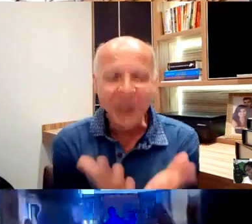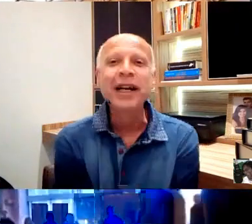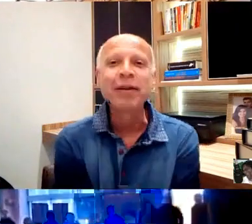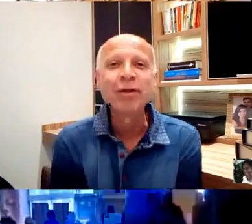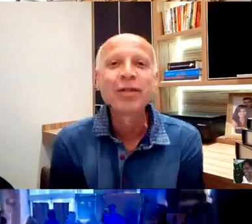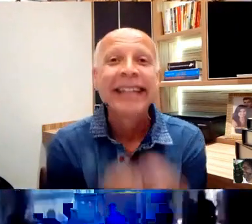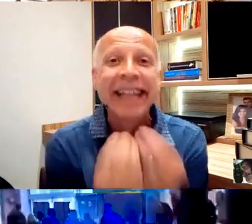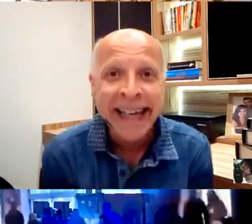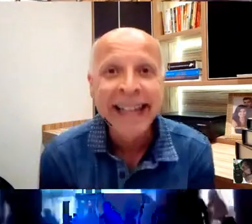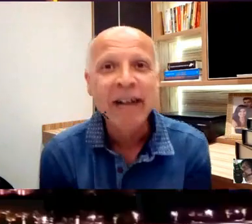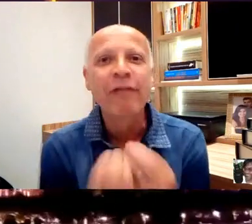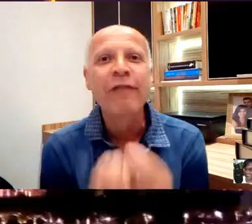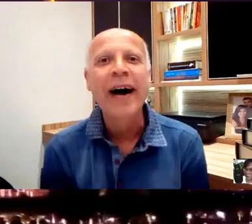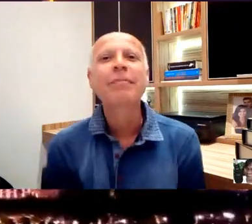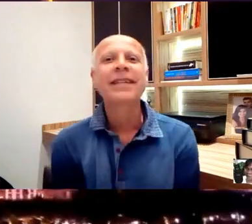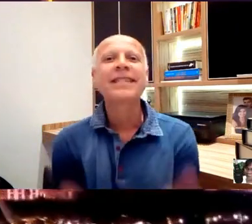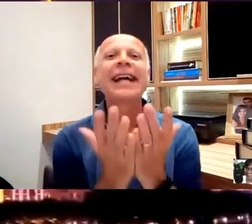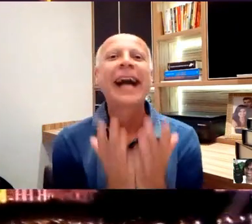Nós temos toda